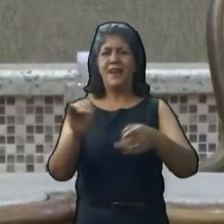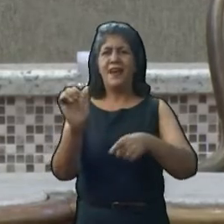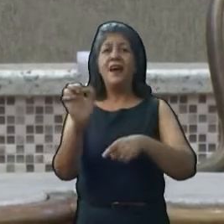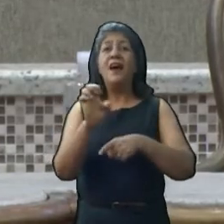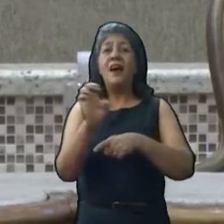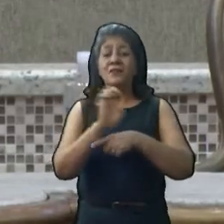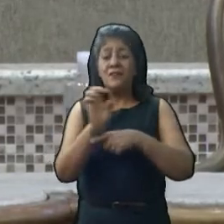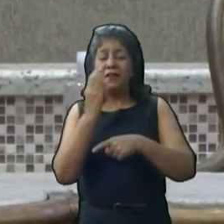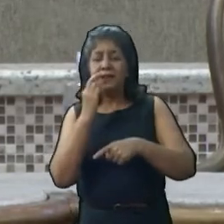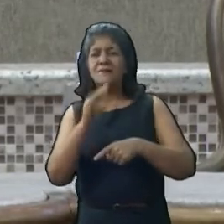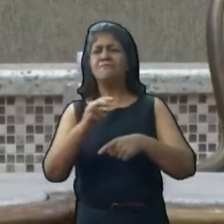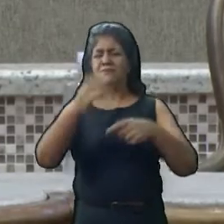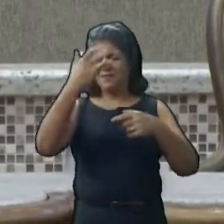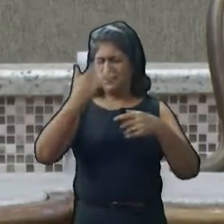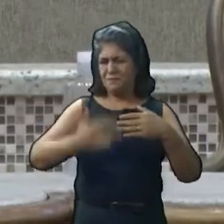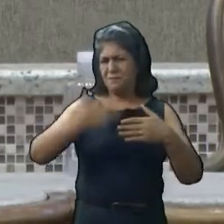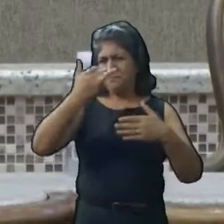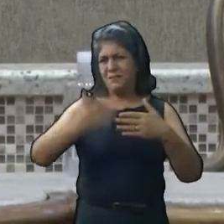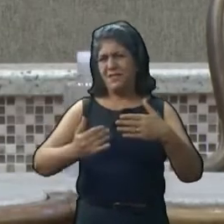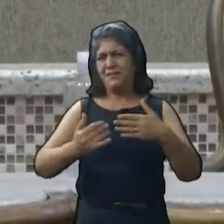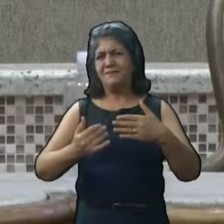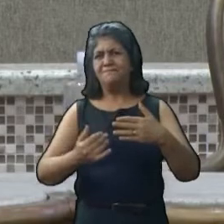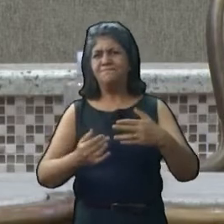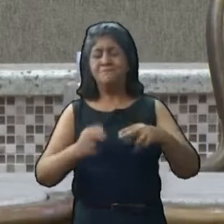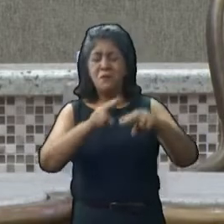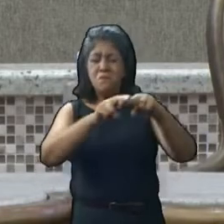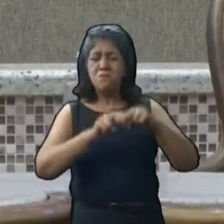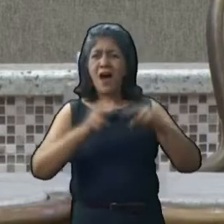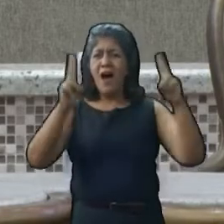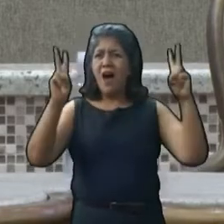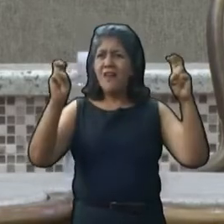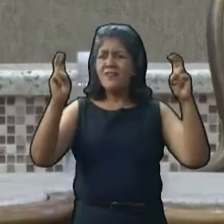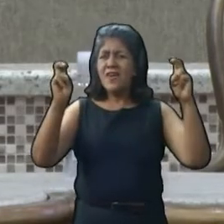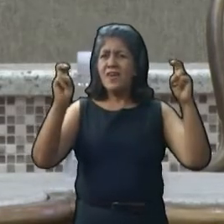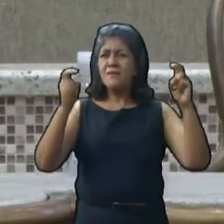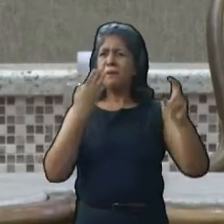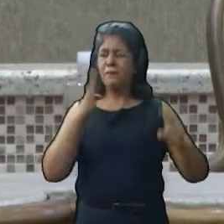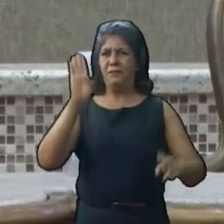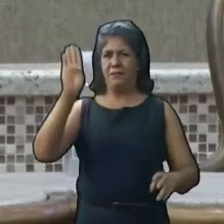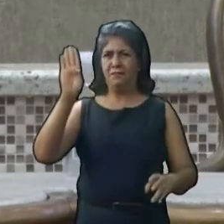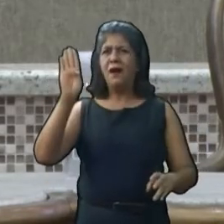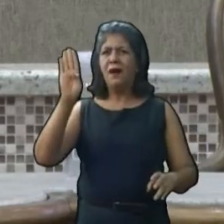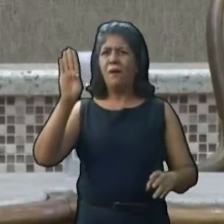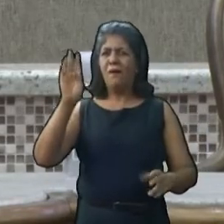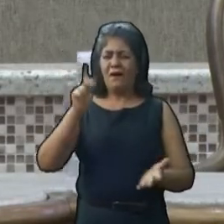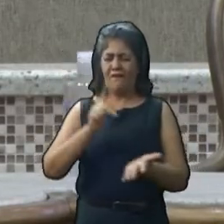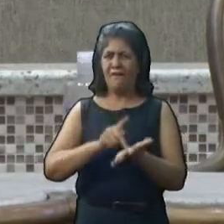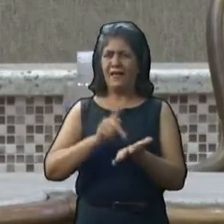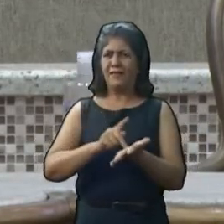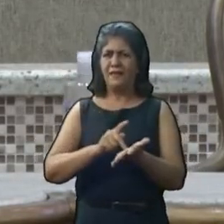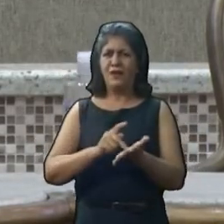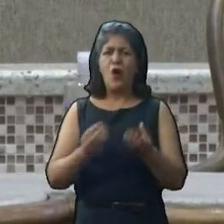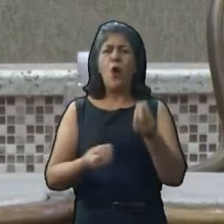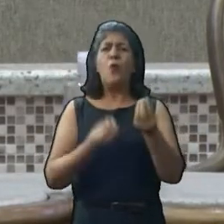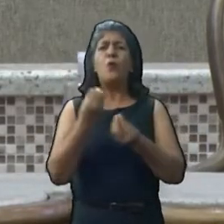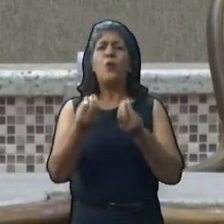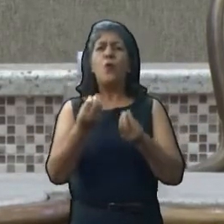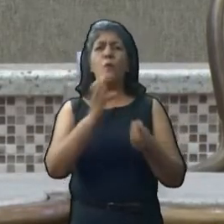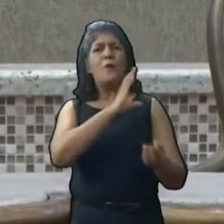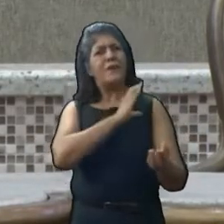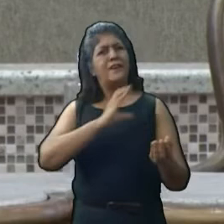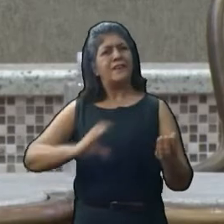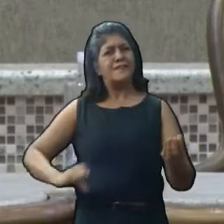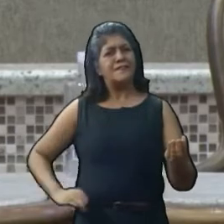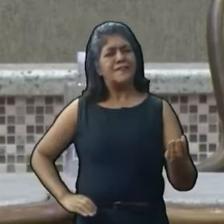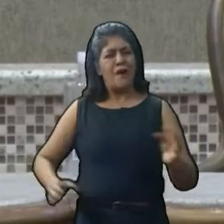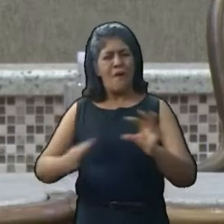efésios que tem por tema principal o primordial as riquezas do cristão